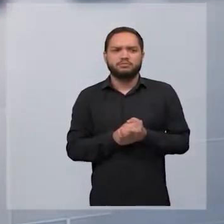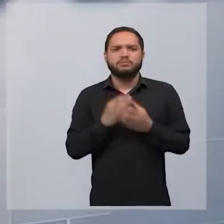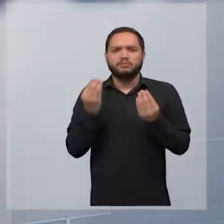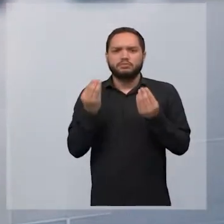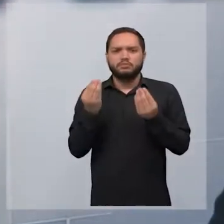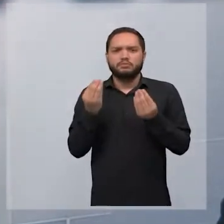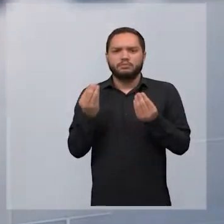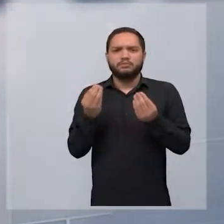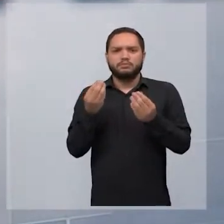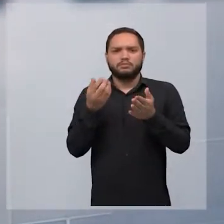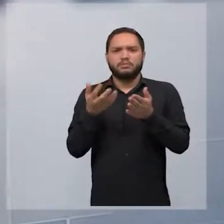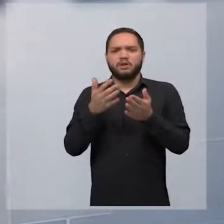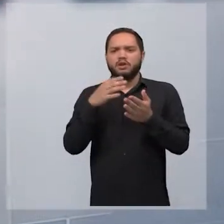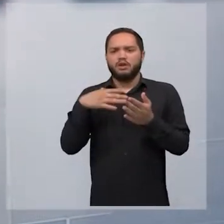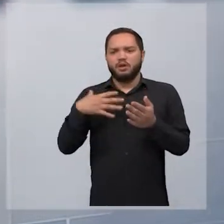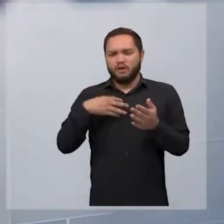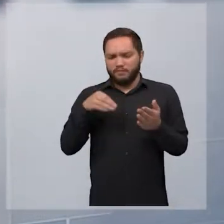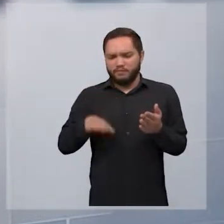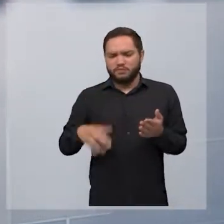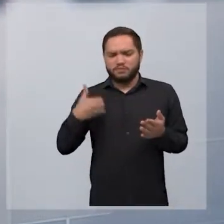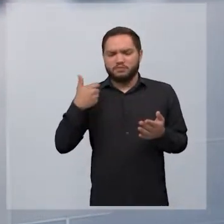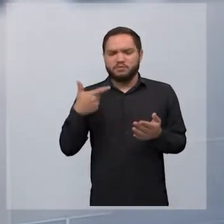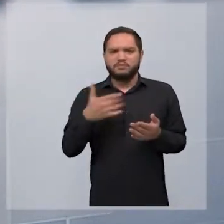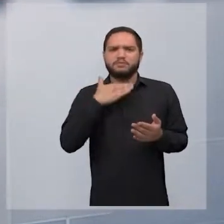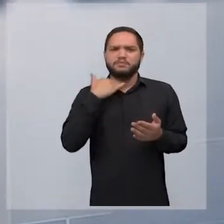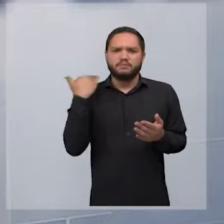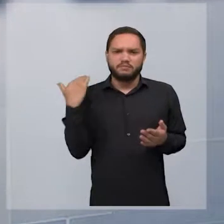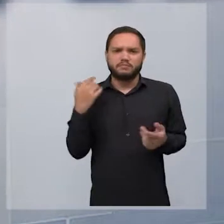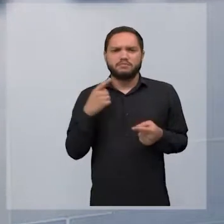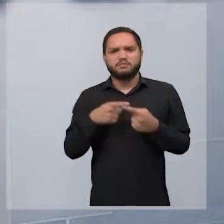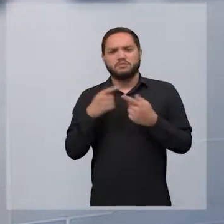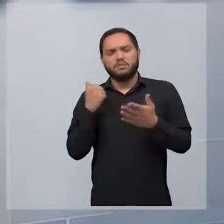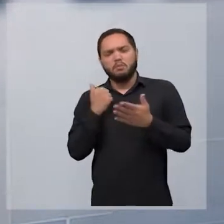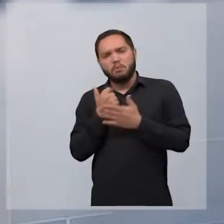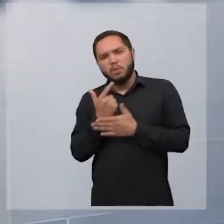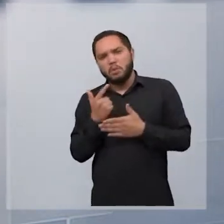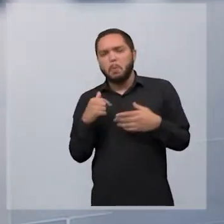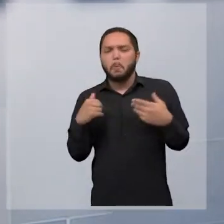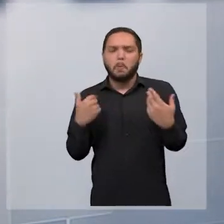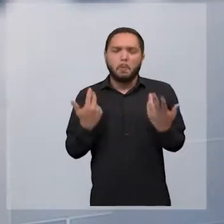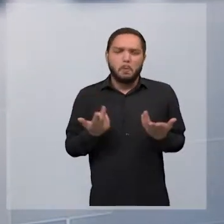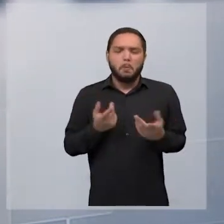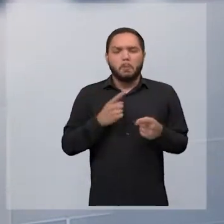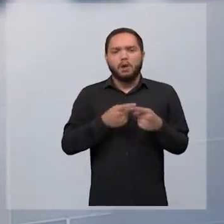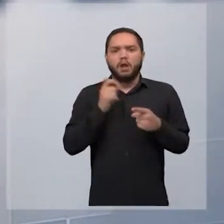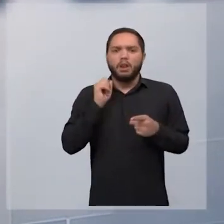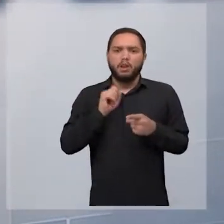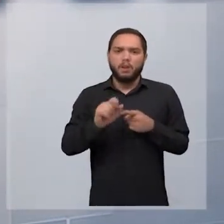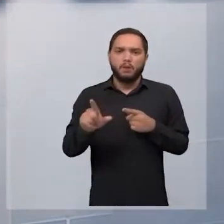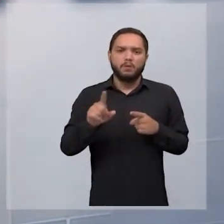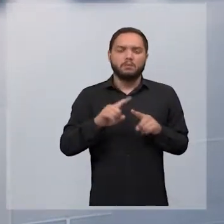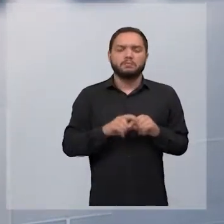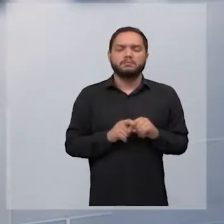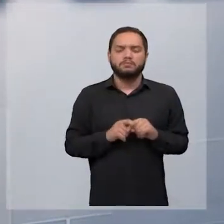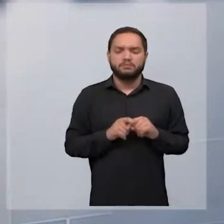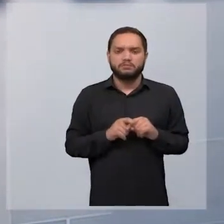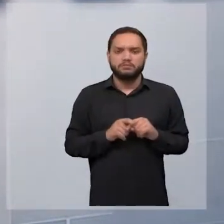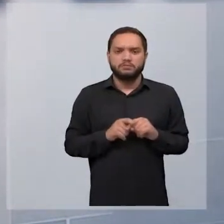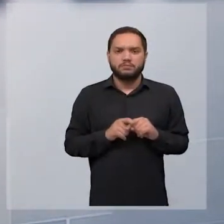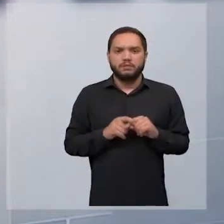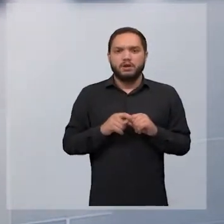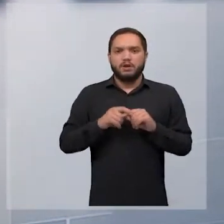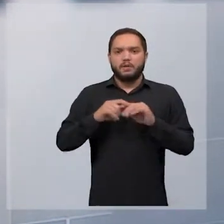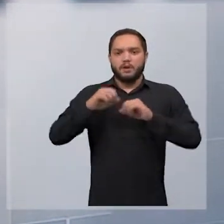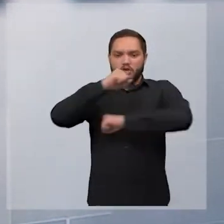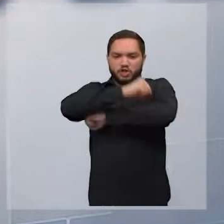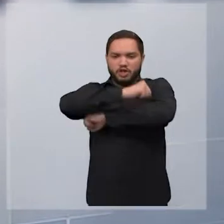anos. Seja porque ele comprou ou alugou, mas ele veio sem tela. Você sabe o que é uma tela?